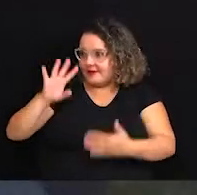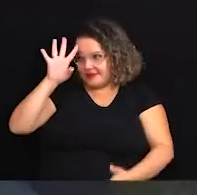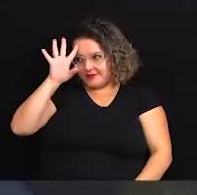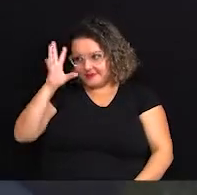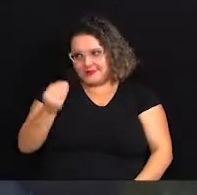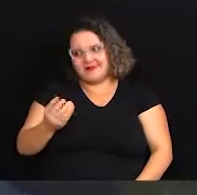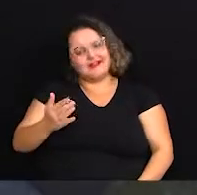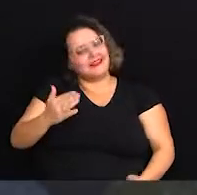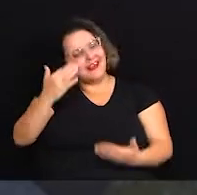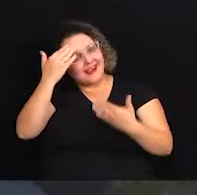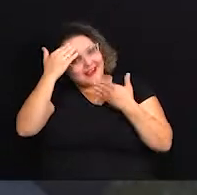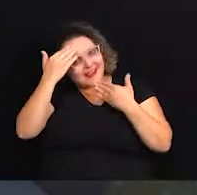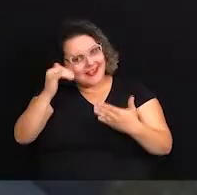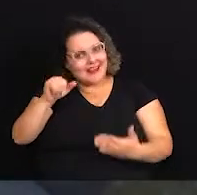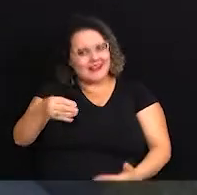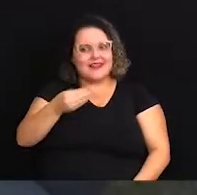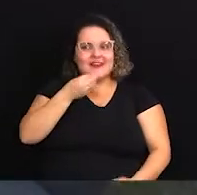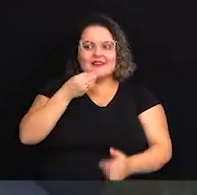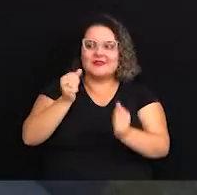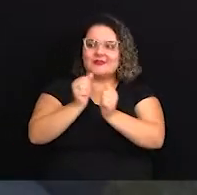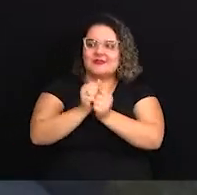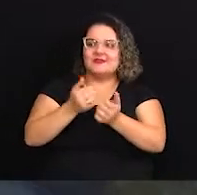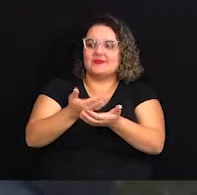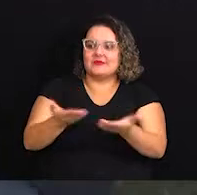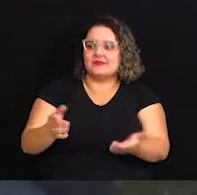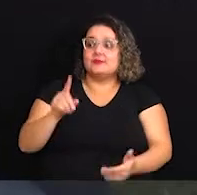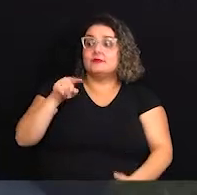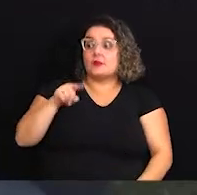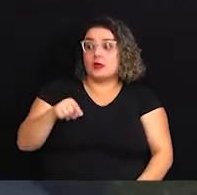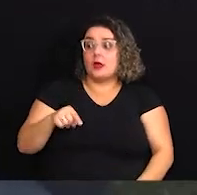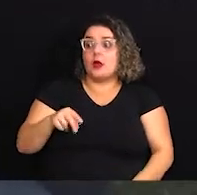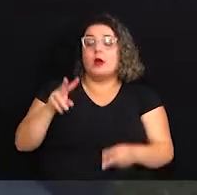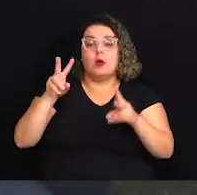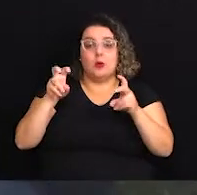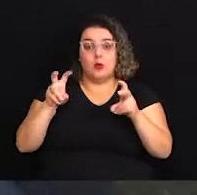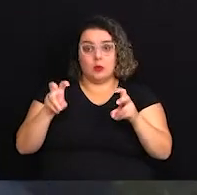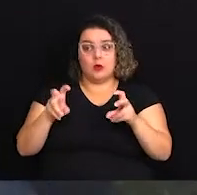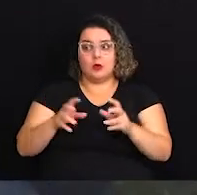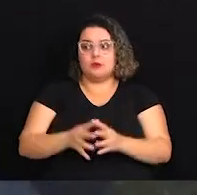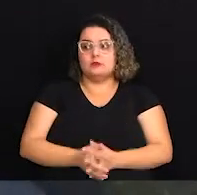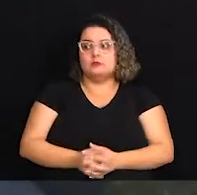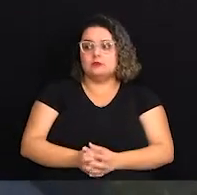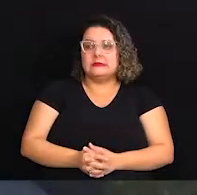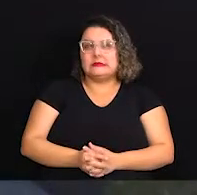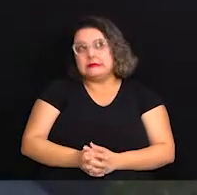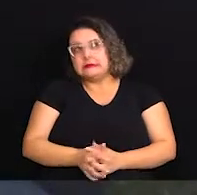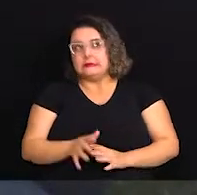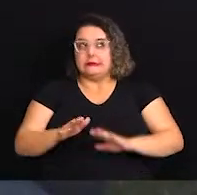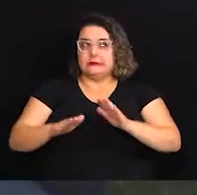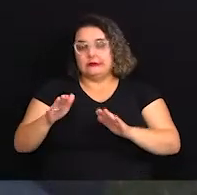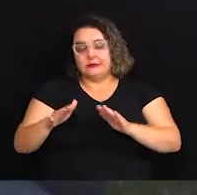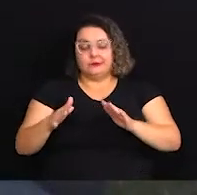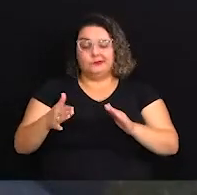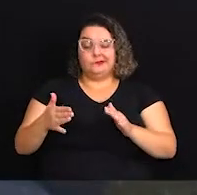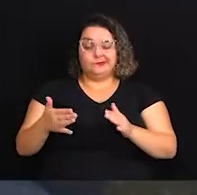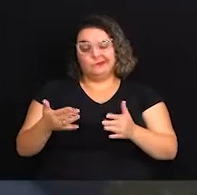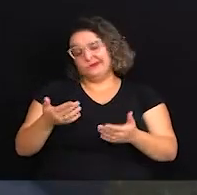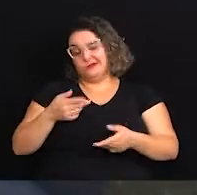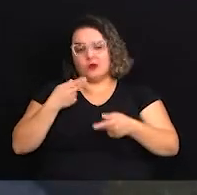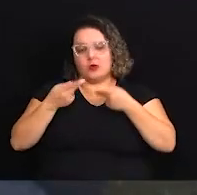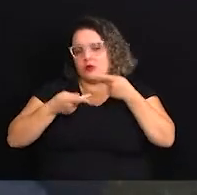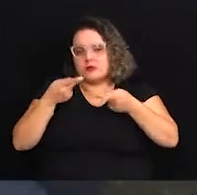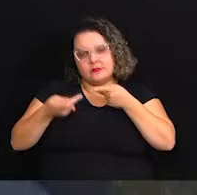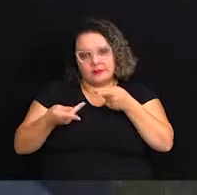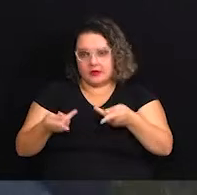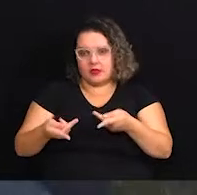Eu que agradeço a oportunidade de estar aqui com vocês, porque esse é um assunto que muitas vezes é tabu dentro das famílias. Não é